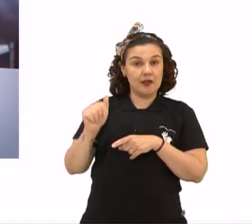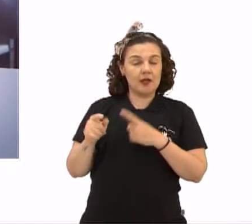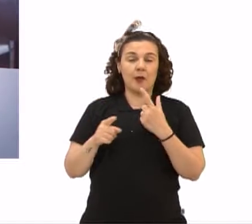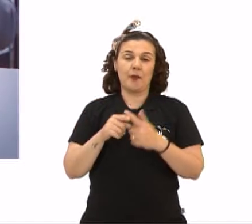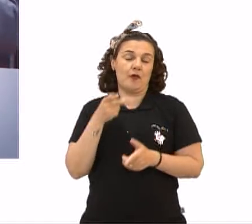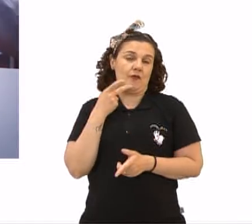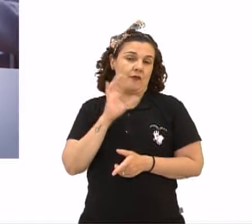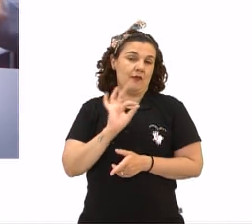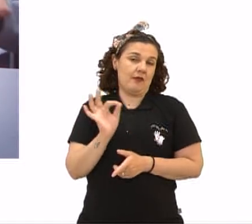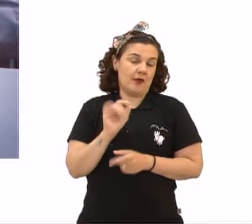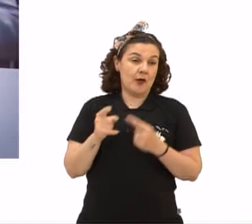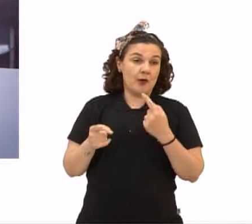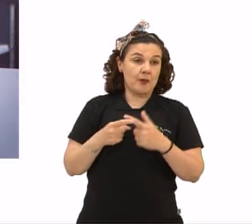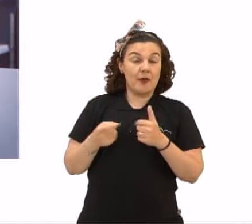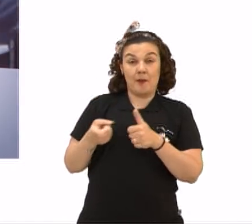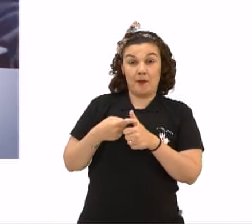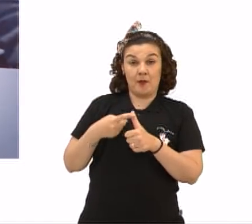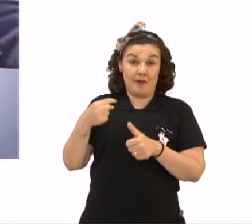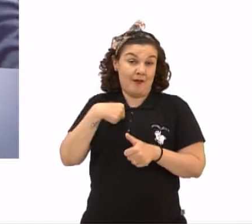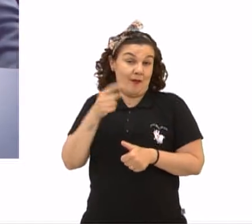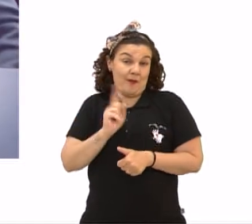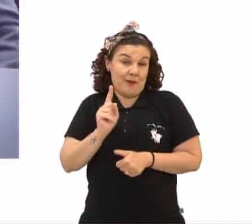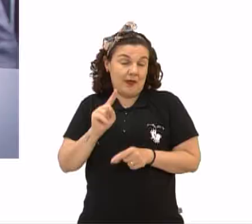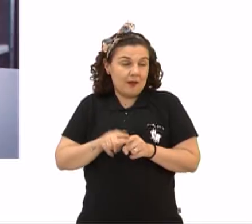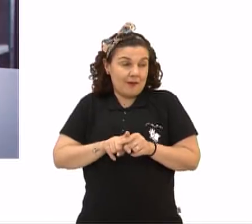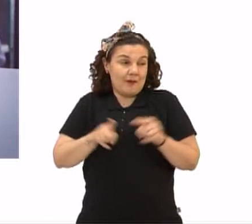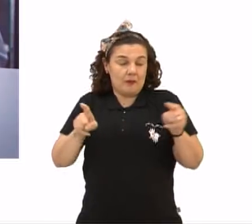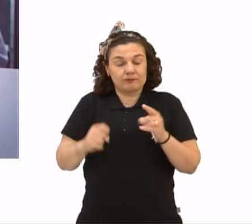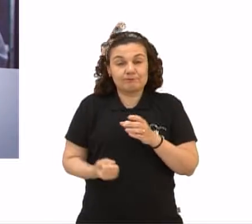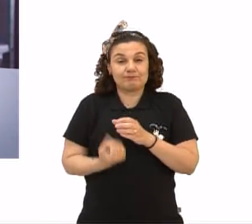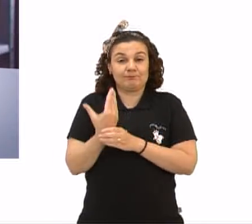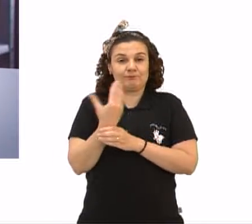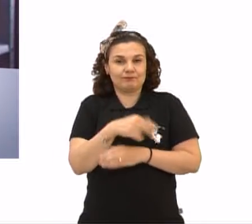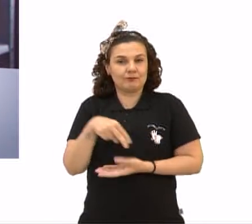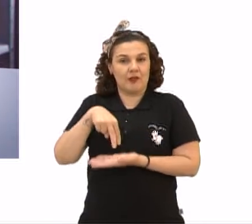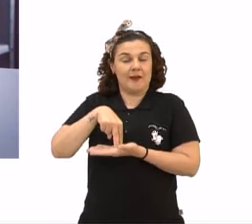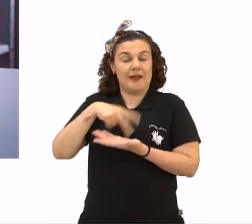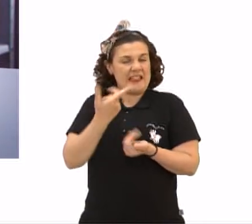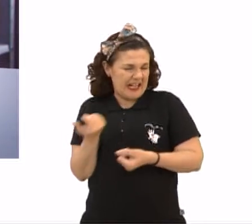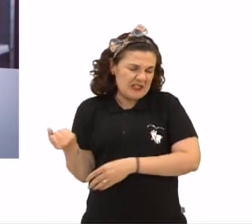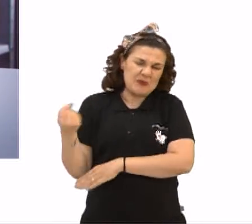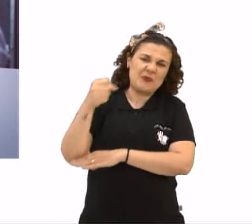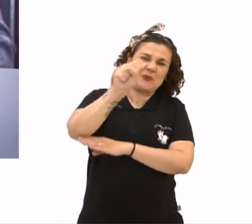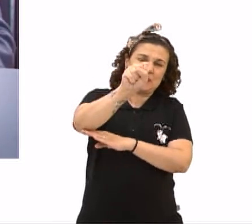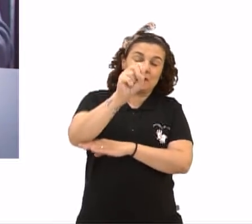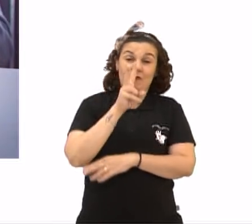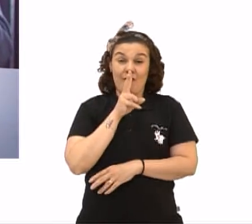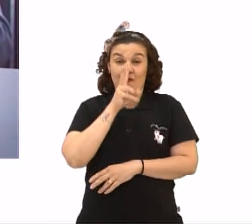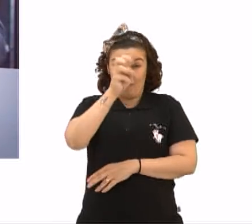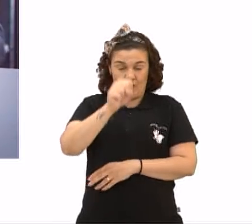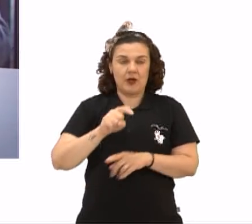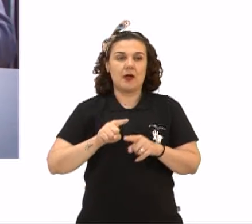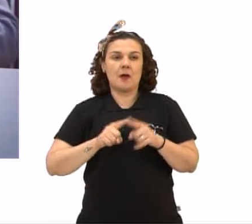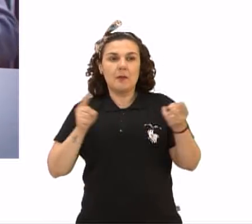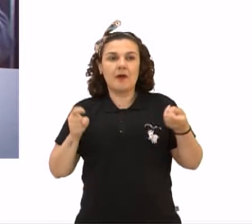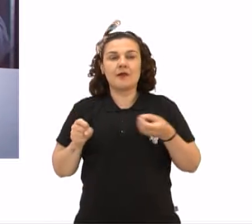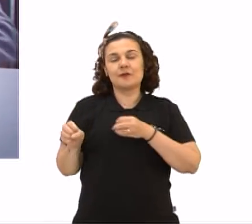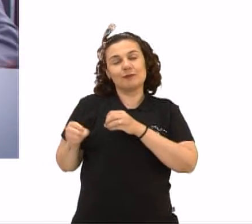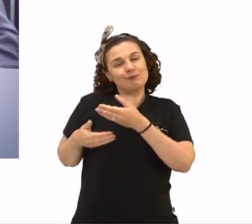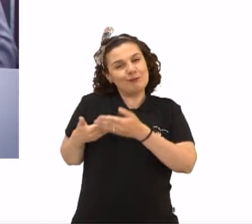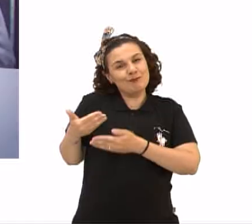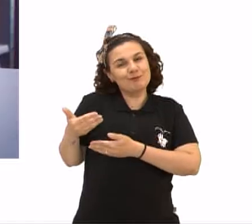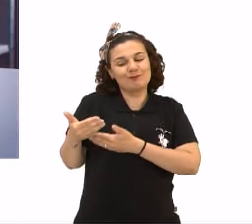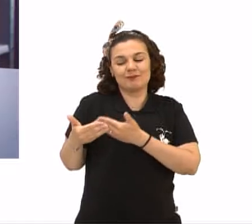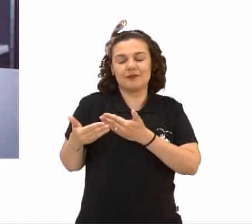ela primeiro porque ela nem é minha, ela existe, né? E ela era bem super-heroína mesmo, assim, né? E eu acabei que eu trabalhei com ela no começo e